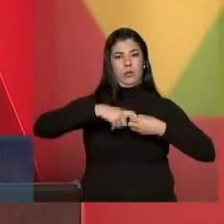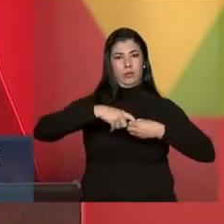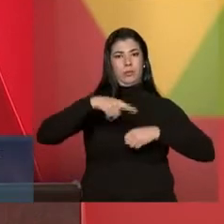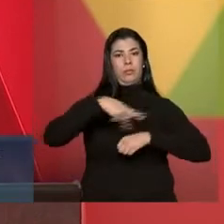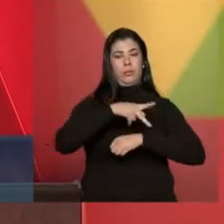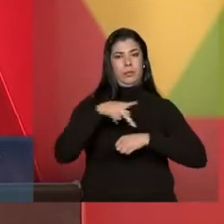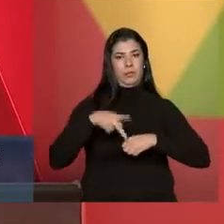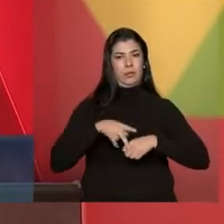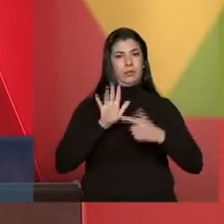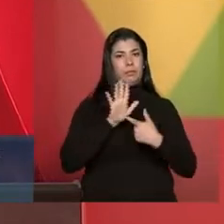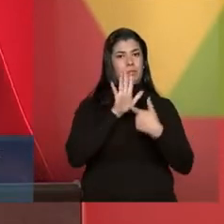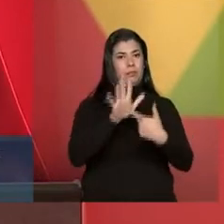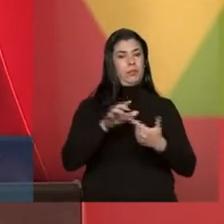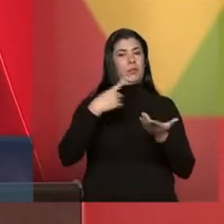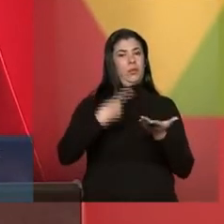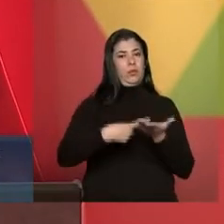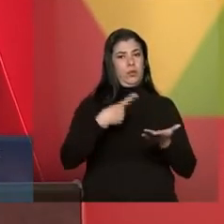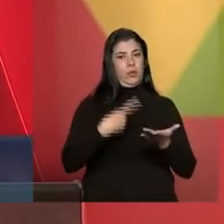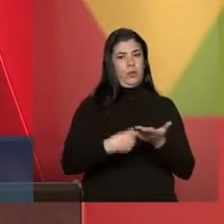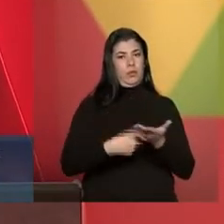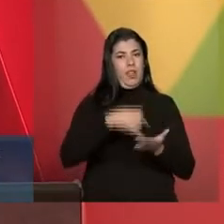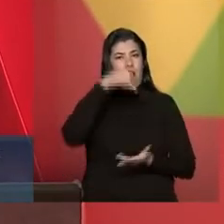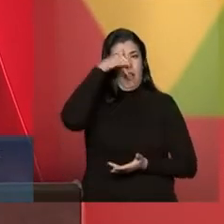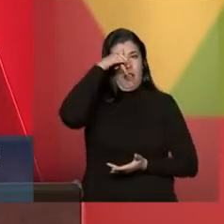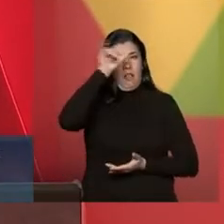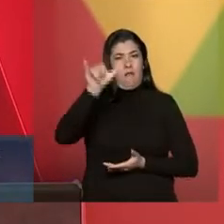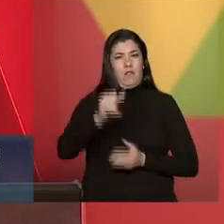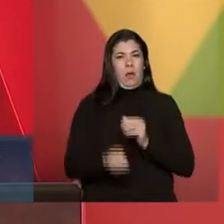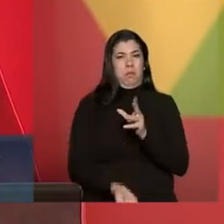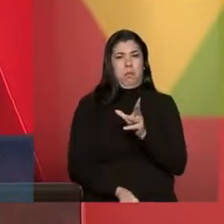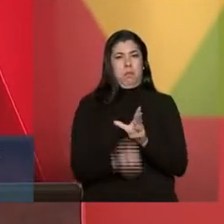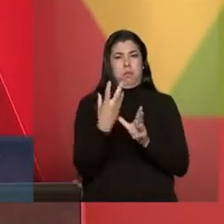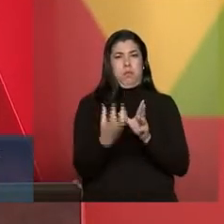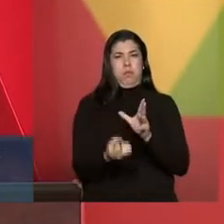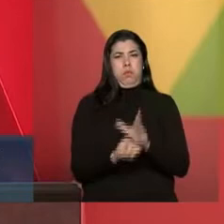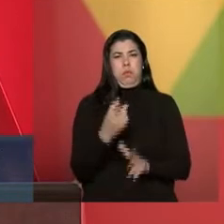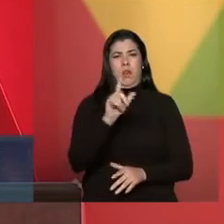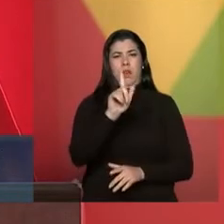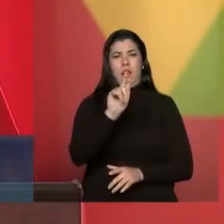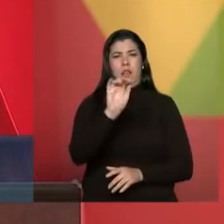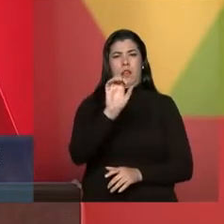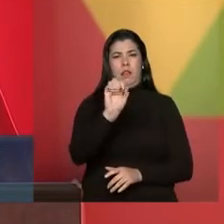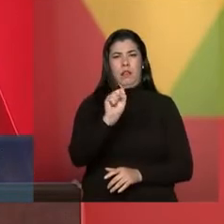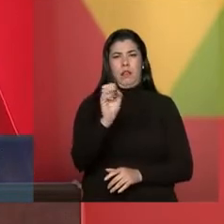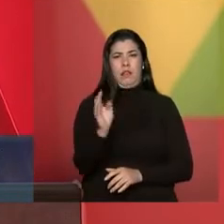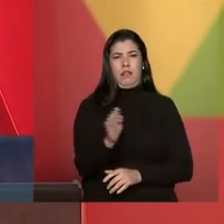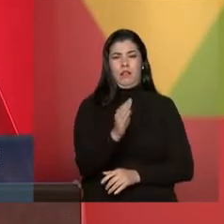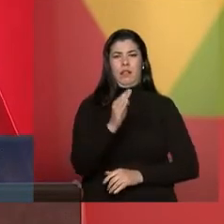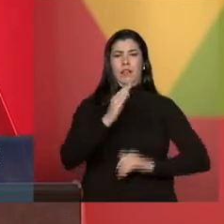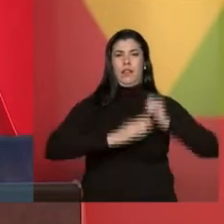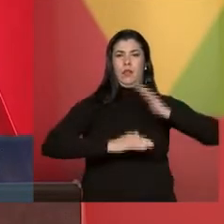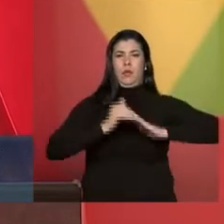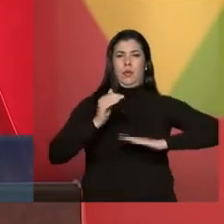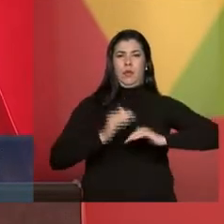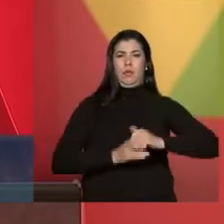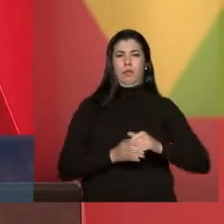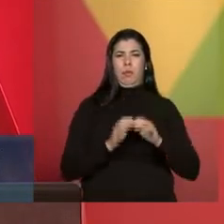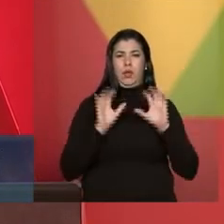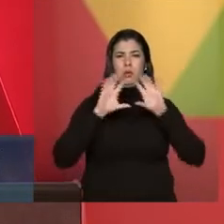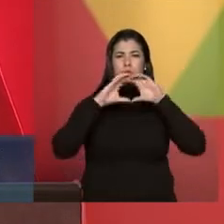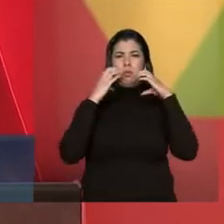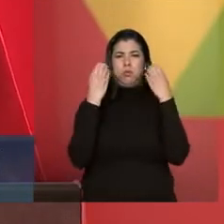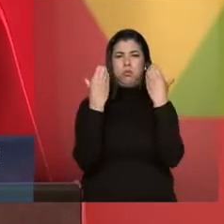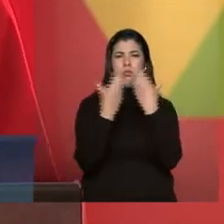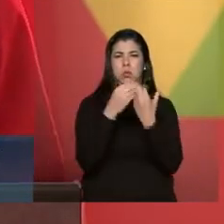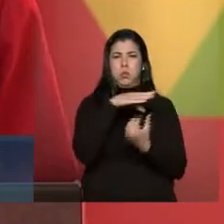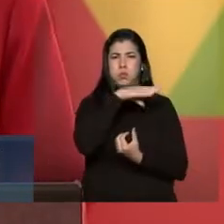nosso compromisso com a redução de emissões de gases de efeito estufa e a determinação de atuar em